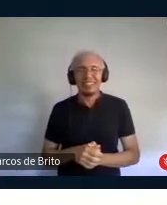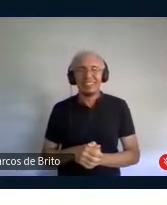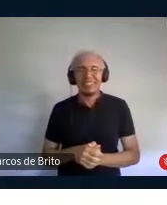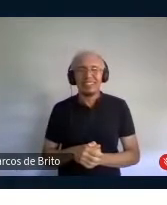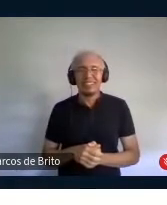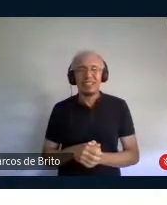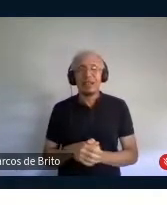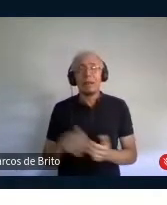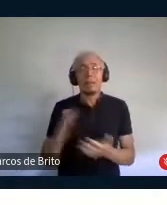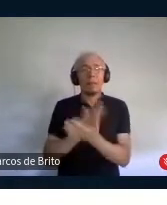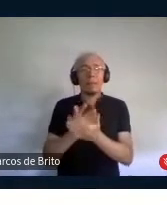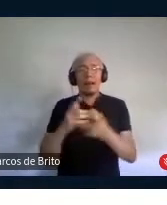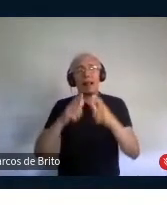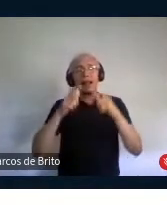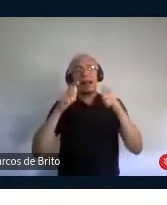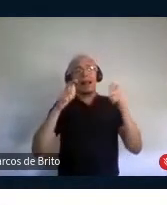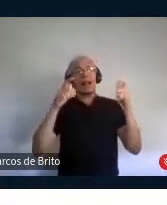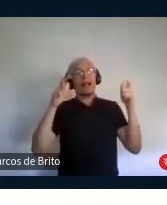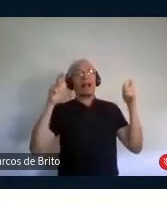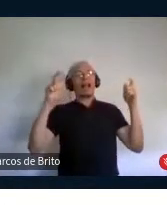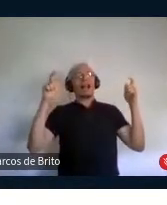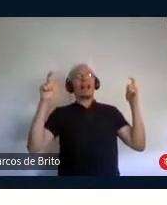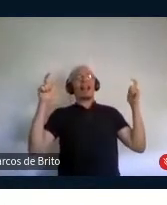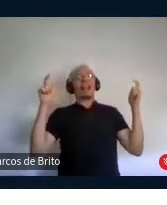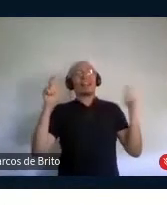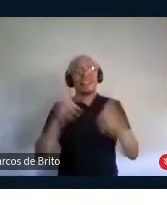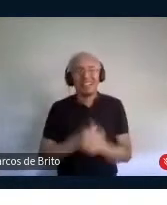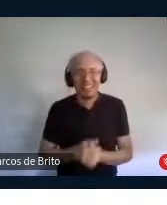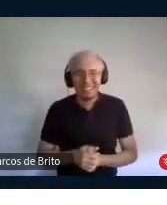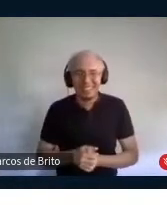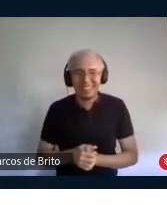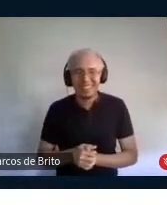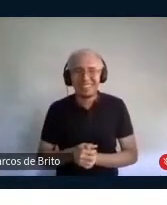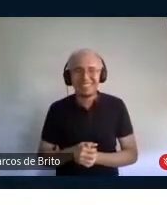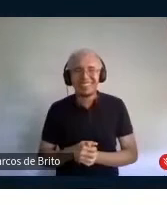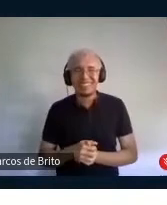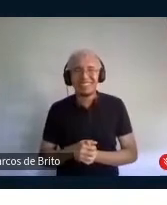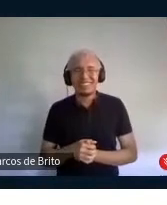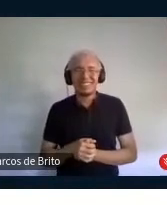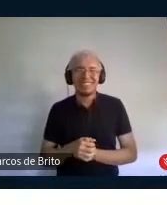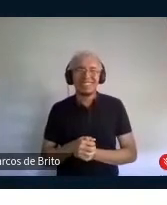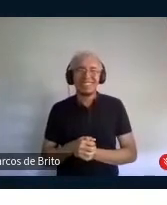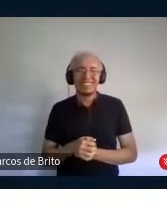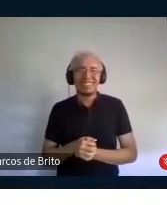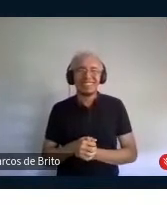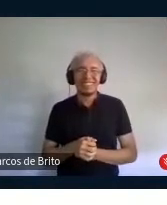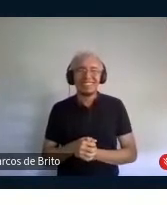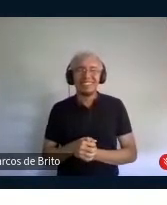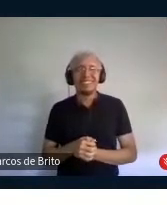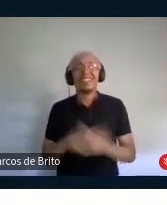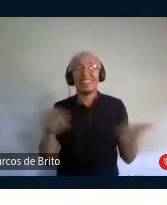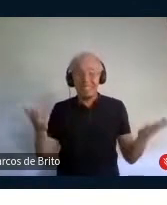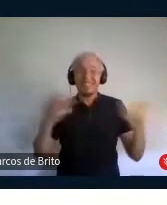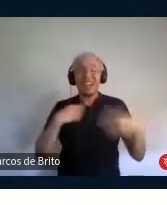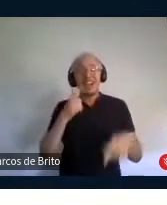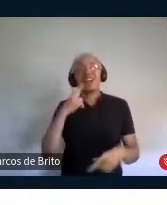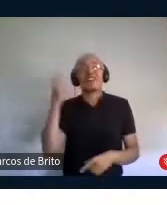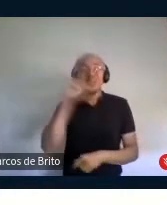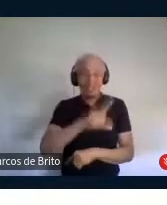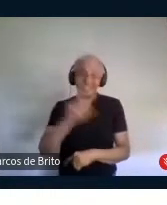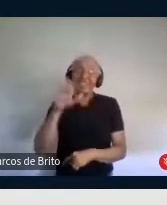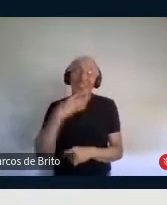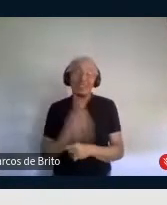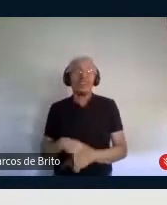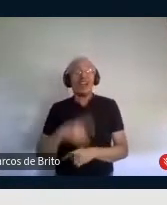São alguns, Nicolas, para voltar. É, pode voltar. São alguns, meu filho. Alguns. Viu, Marcos? Eu dei conta.